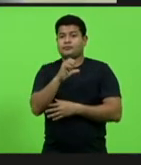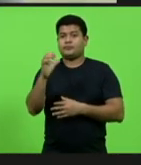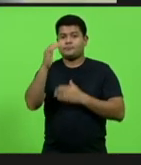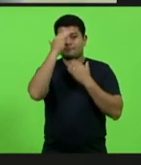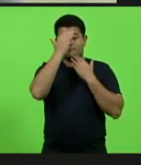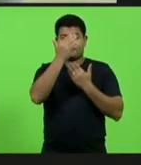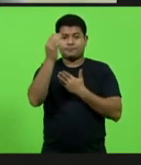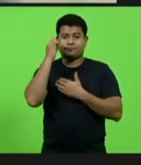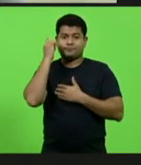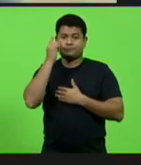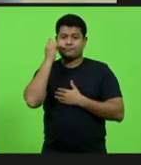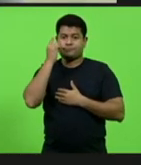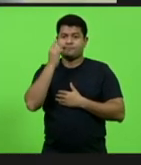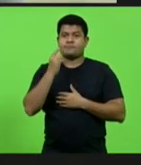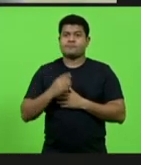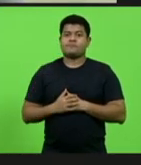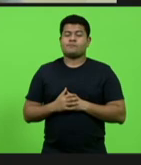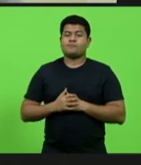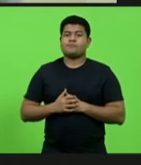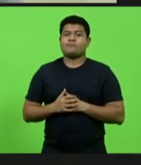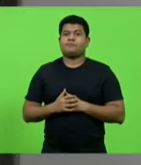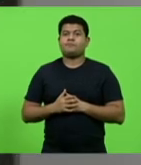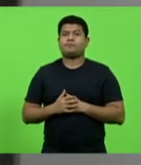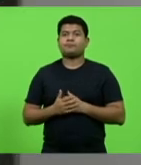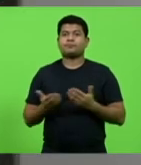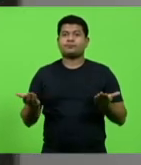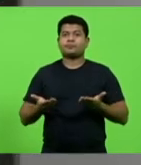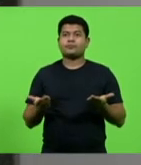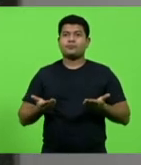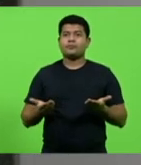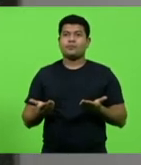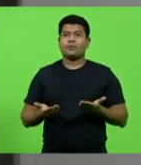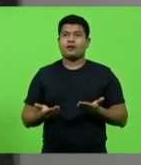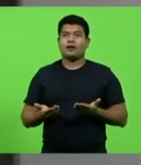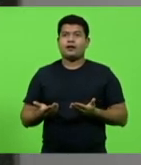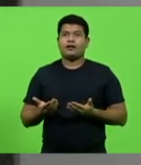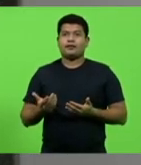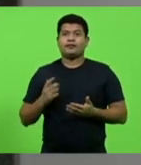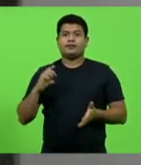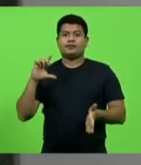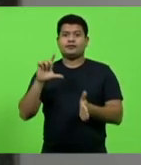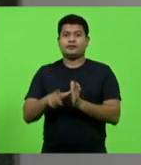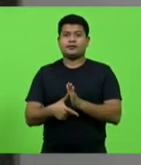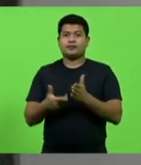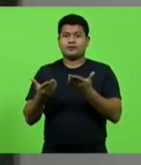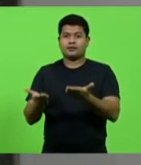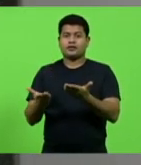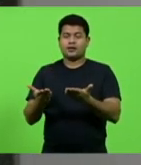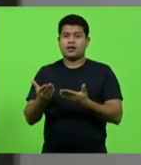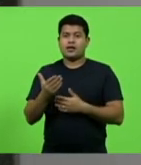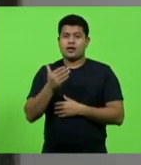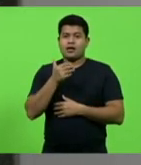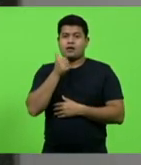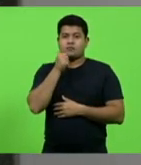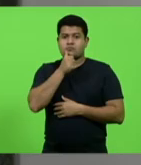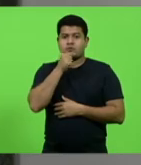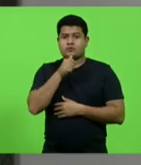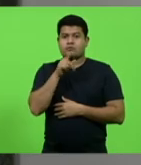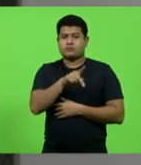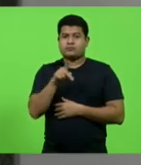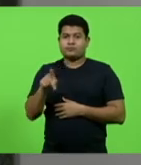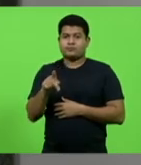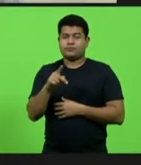Obrigada, deputado Bruno. Eu vou passar também a pedido aqui, tem aula logo em seguida, professora Rita de Cássia Gonçalves, que neste